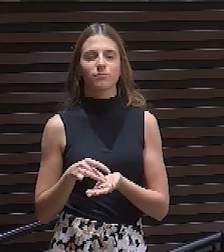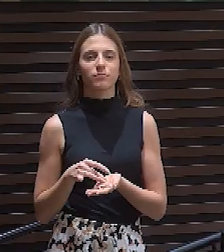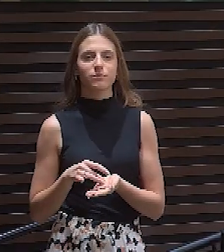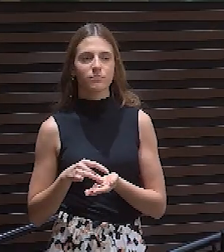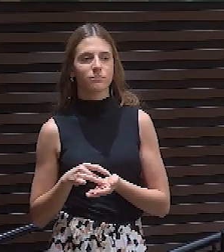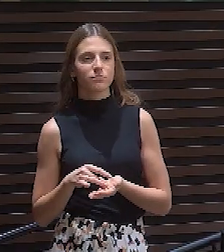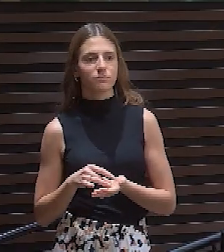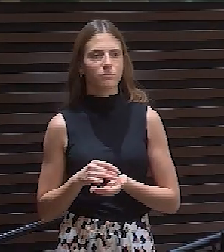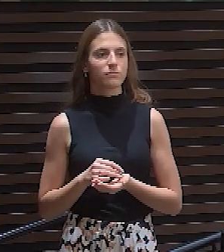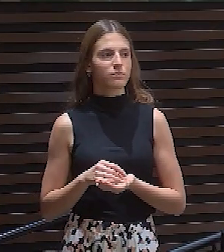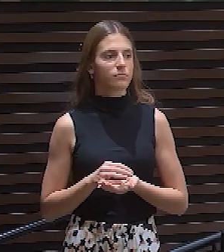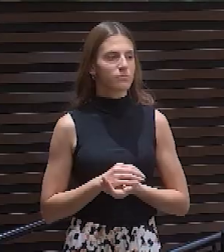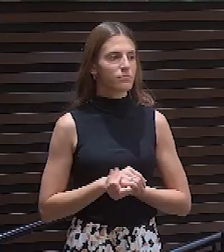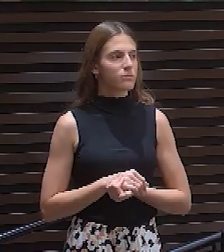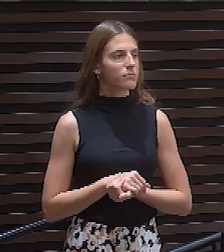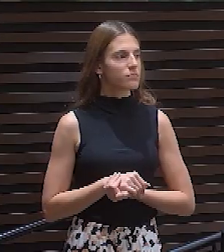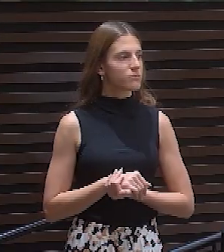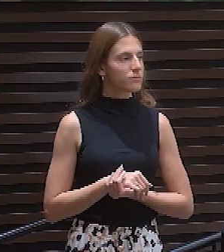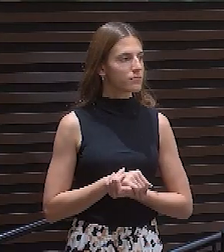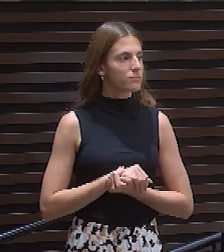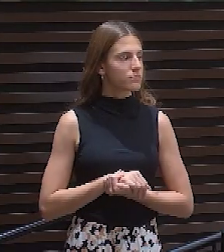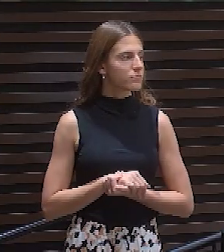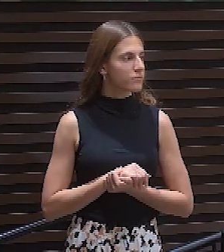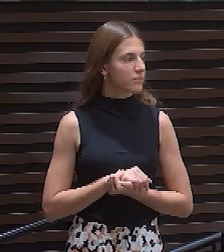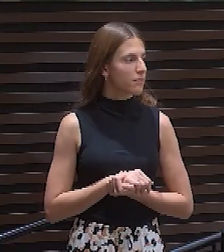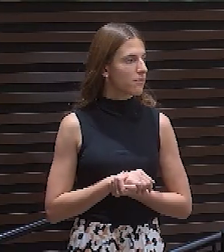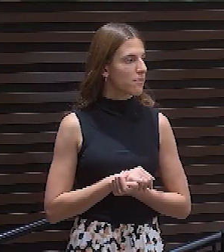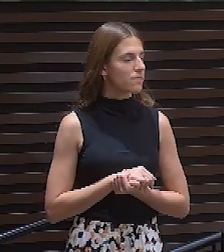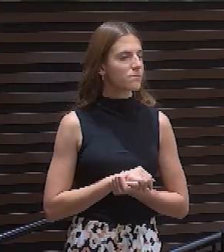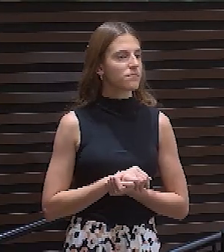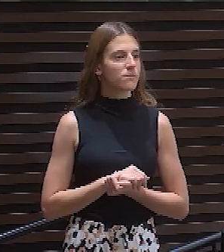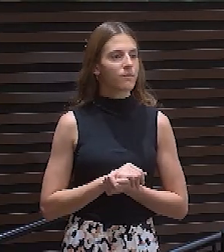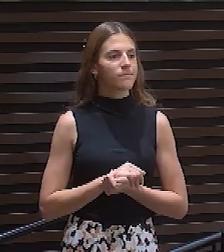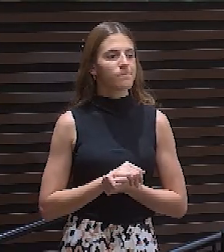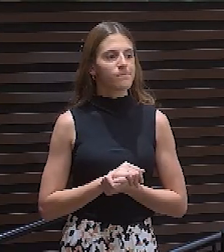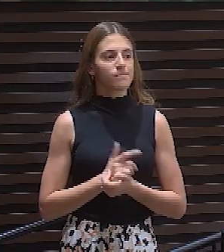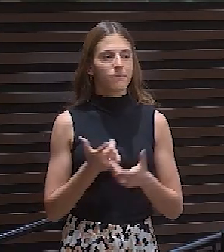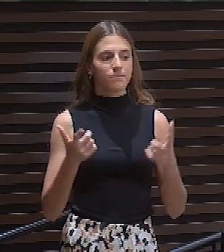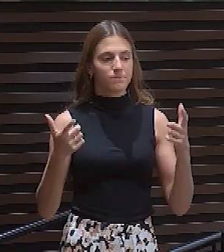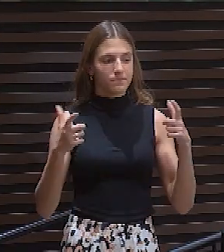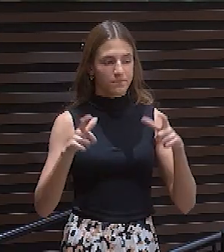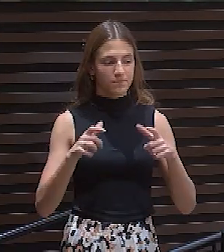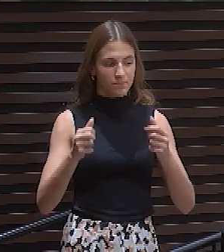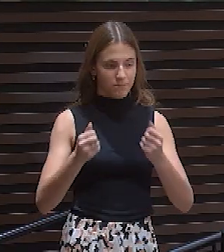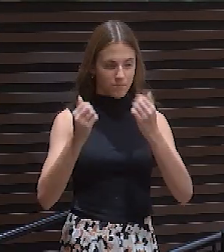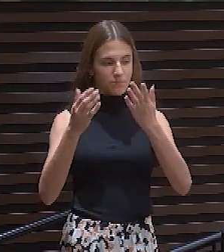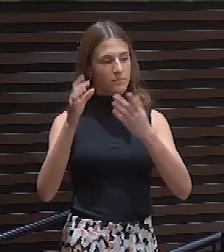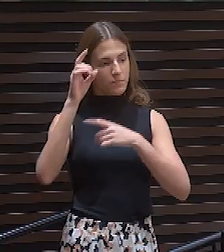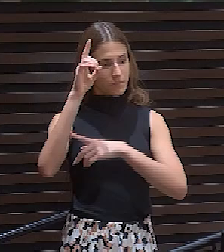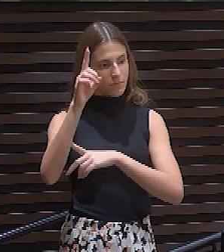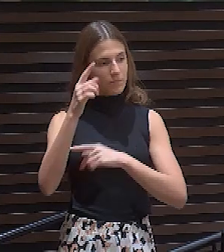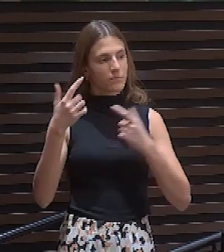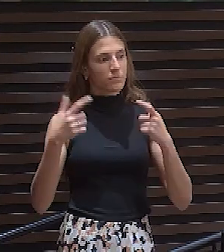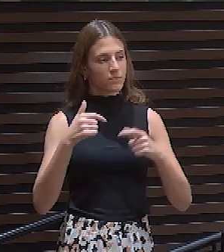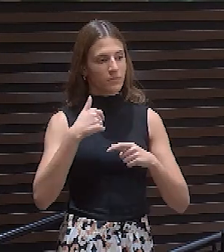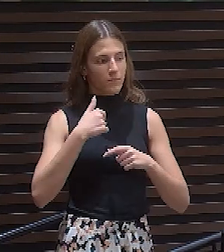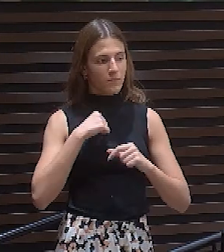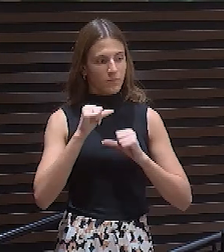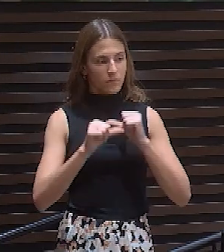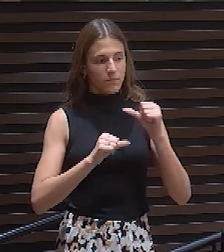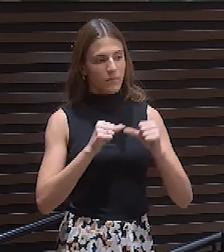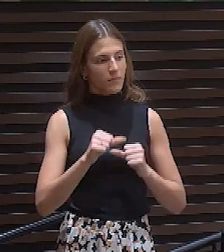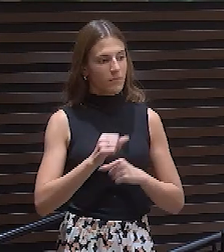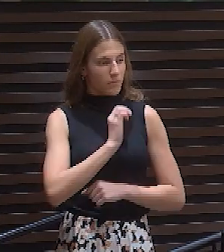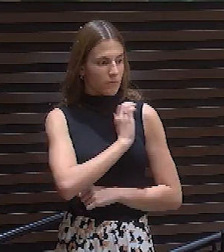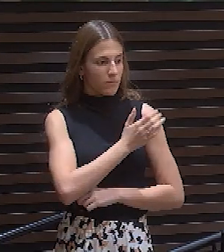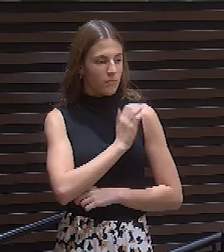Muito bem. É um lugar de consagração, é um lugar em que eu fui circuncidado no meu coração, no